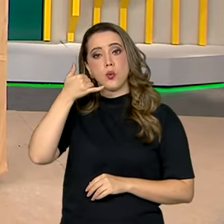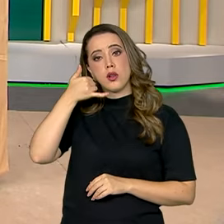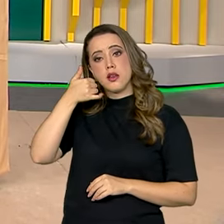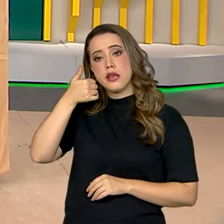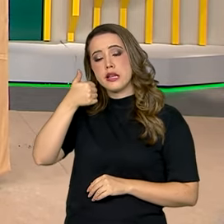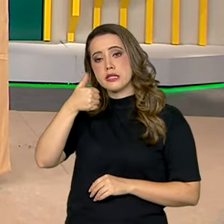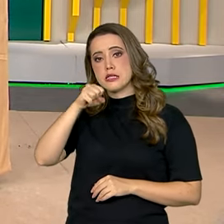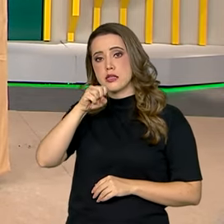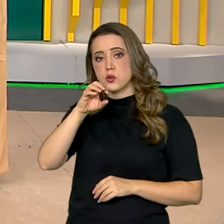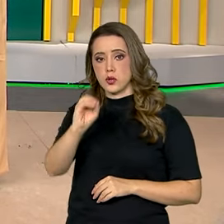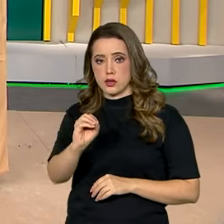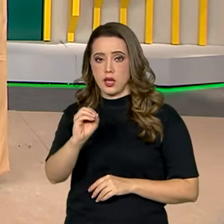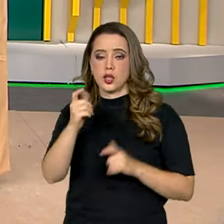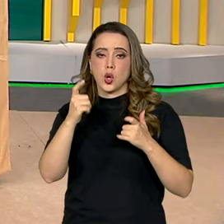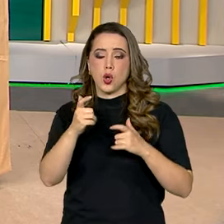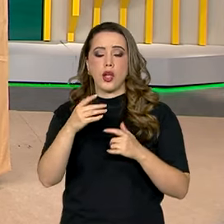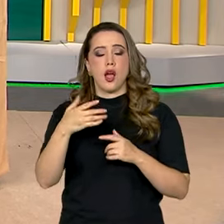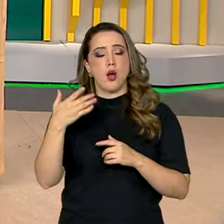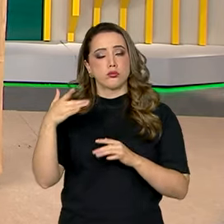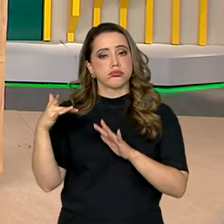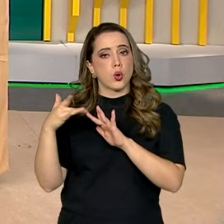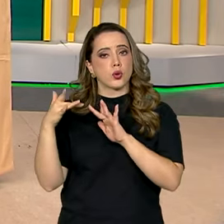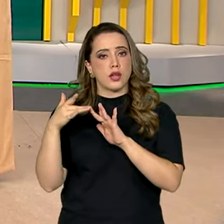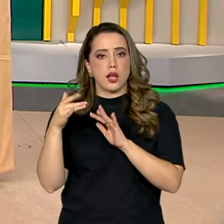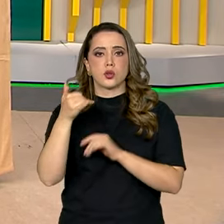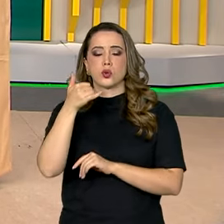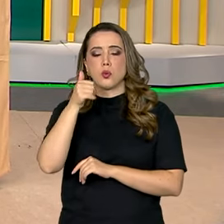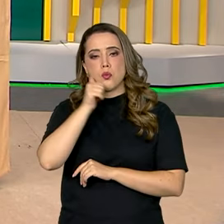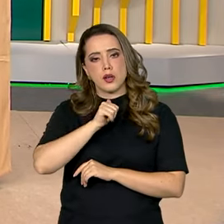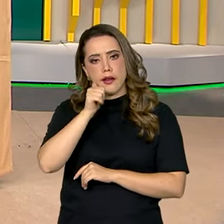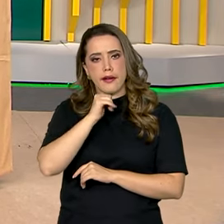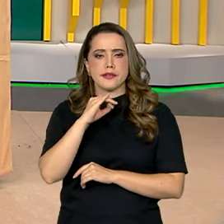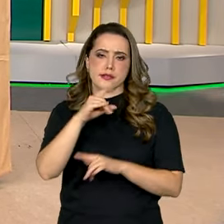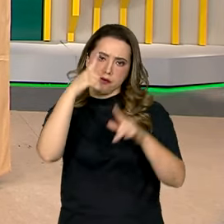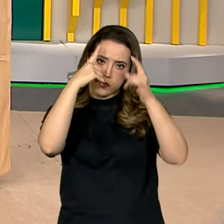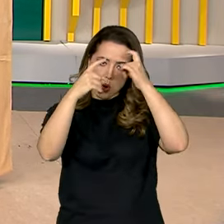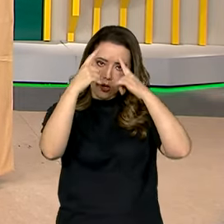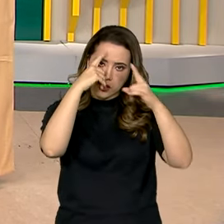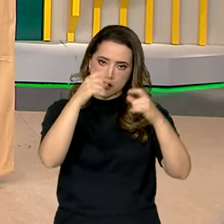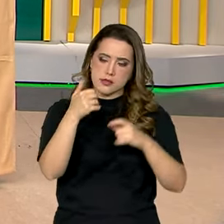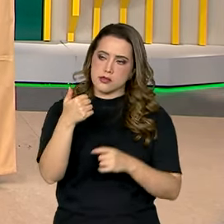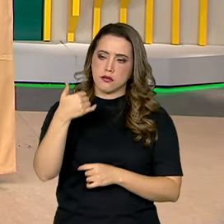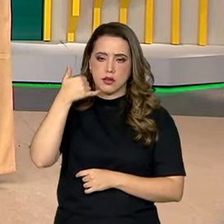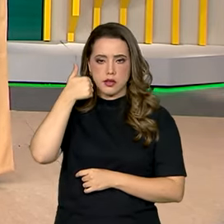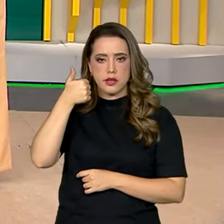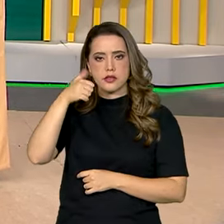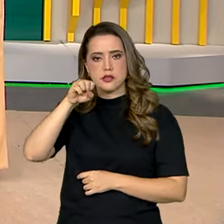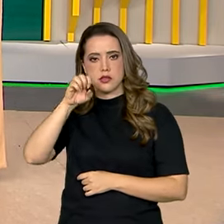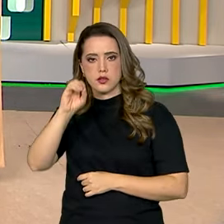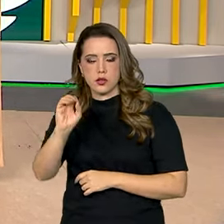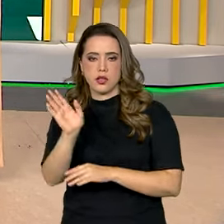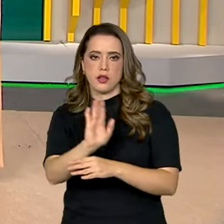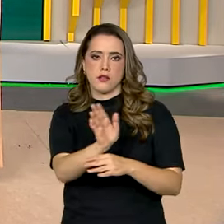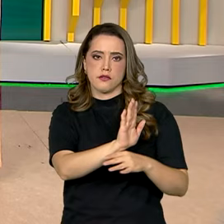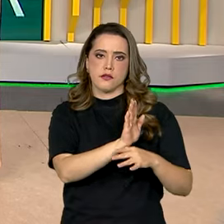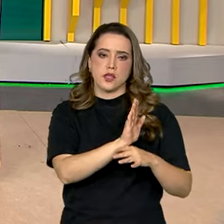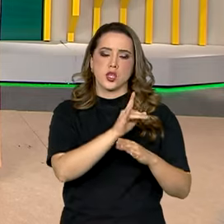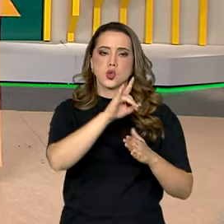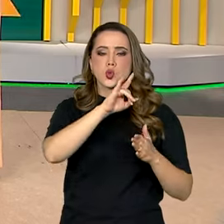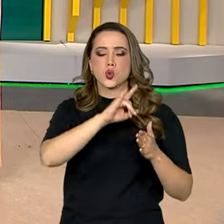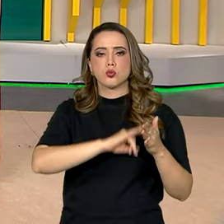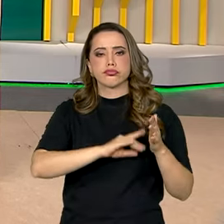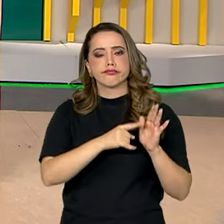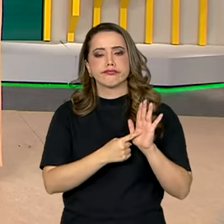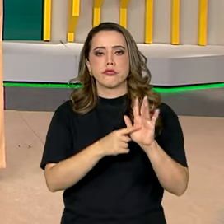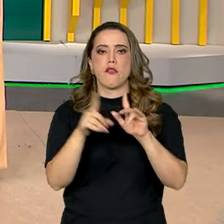180, como canal de denúncia e orientações sobre violência doméstica. A iniciativa inclui vídeo, cartazes e cards